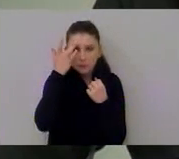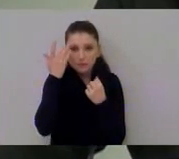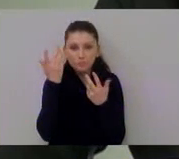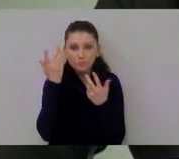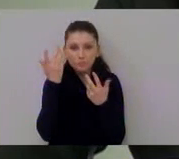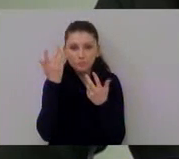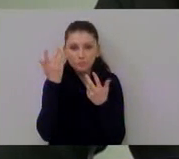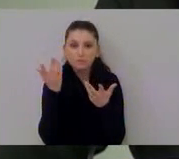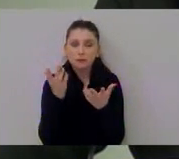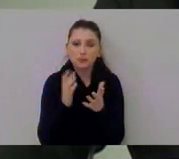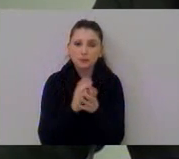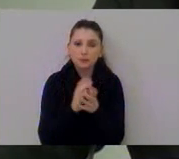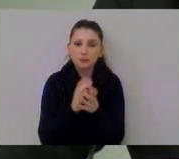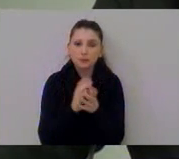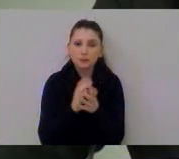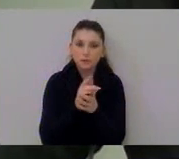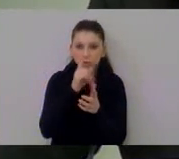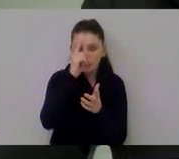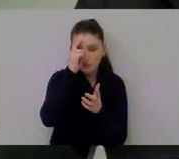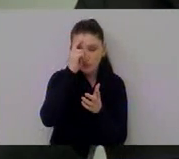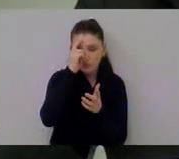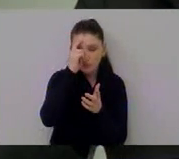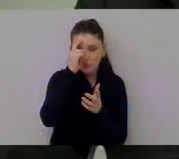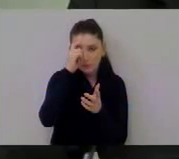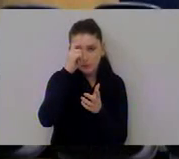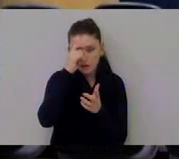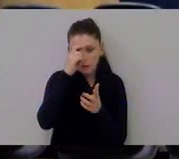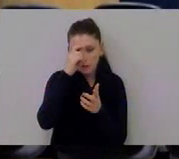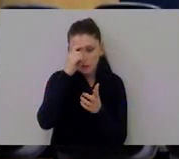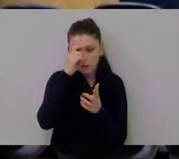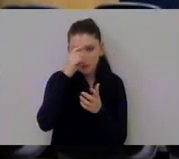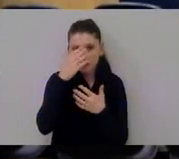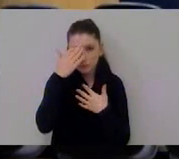São José. Muito obrigado, senhor presidente.